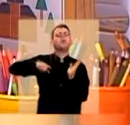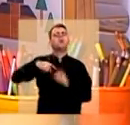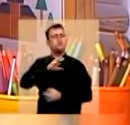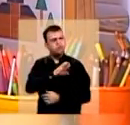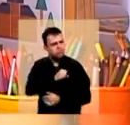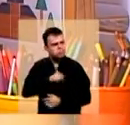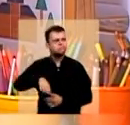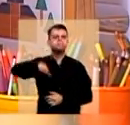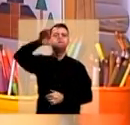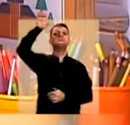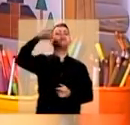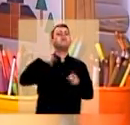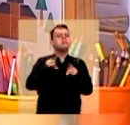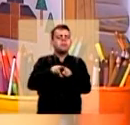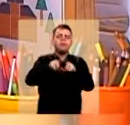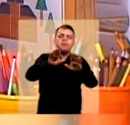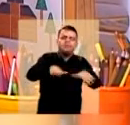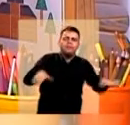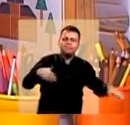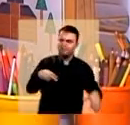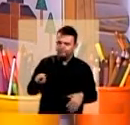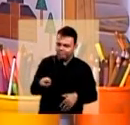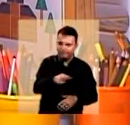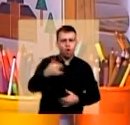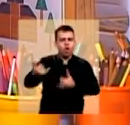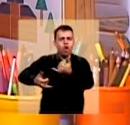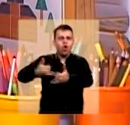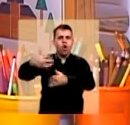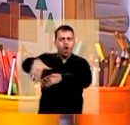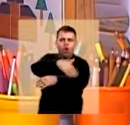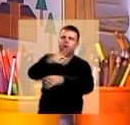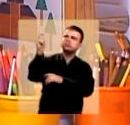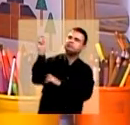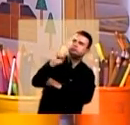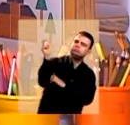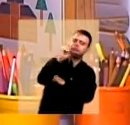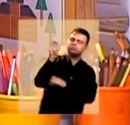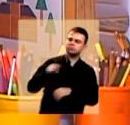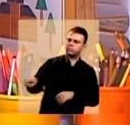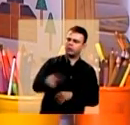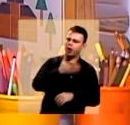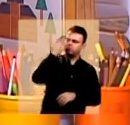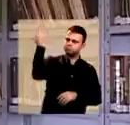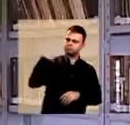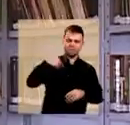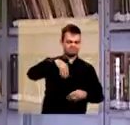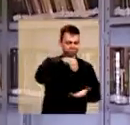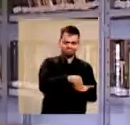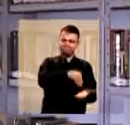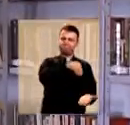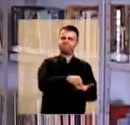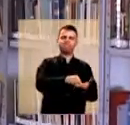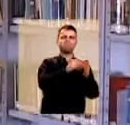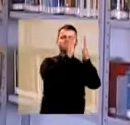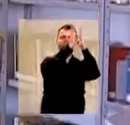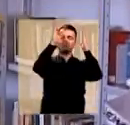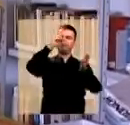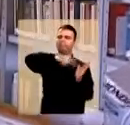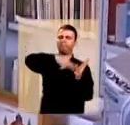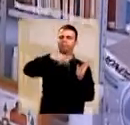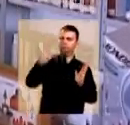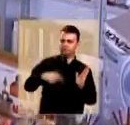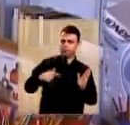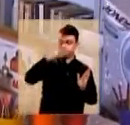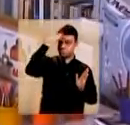leitura e também porque eu via as crianças assim brincando na rua, soltando pipa e não tinha nada aqui no meu bairro de leitura. Os livros